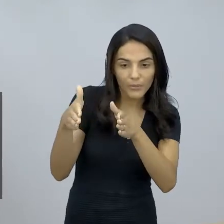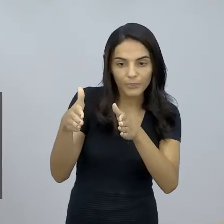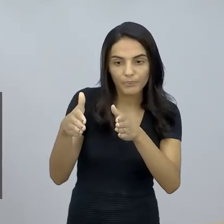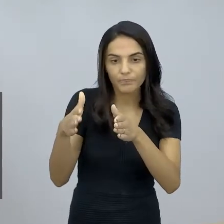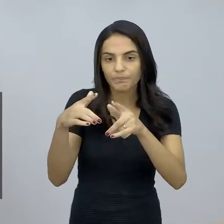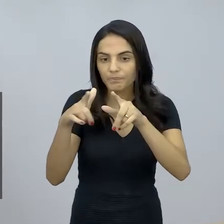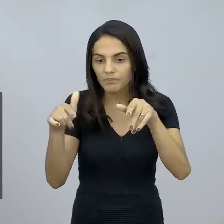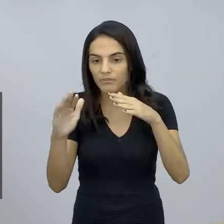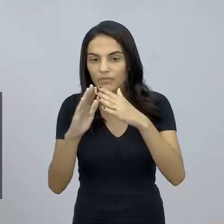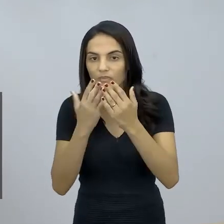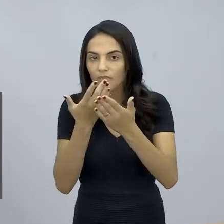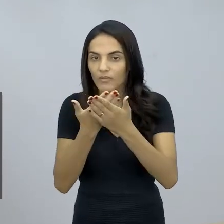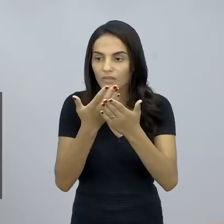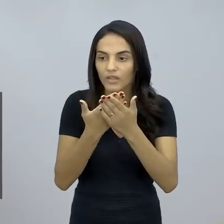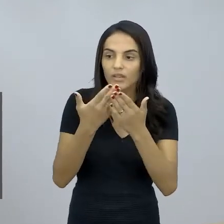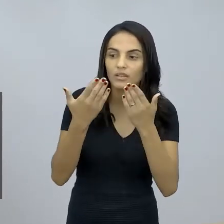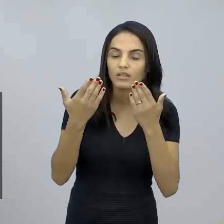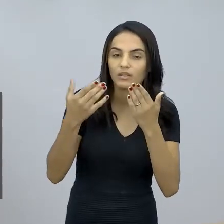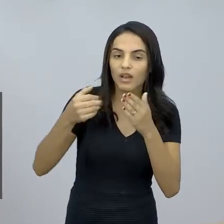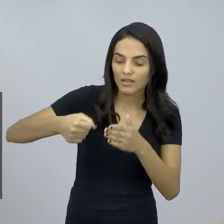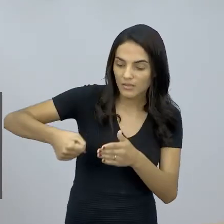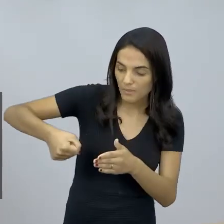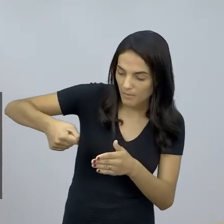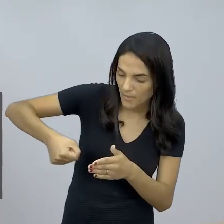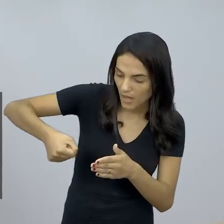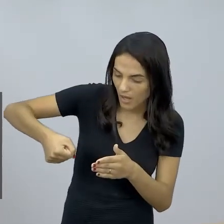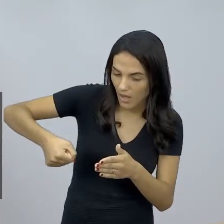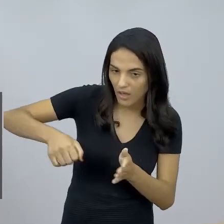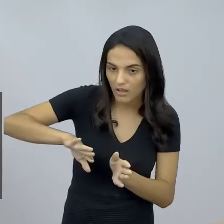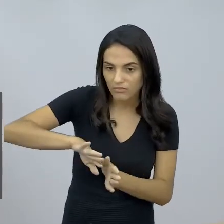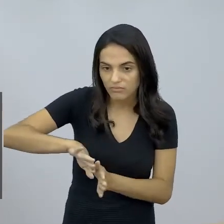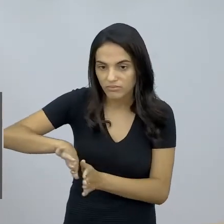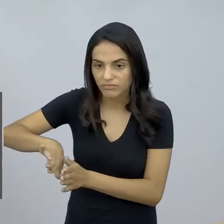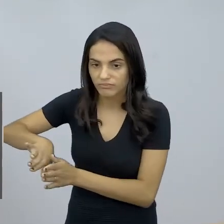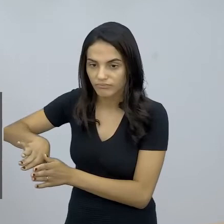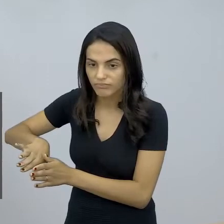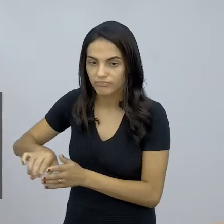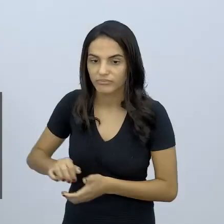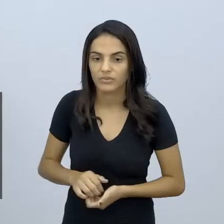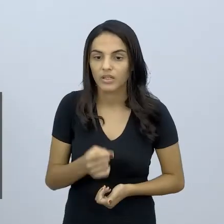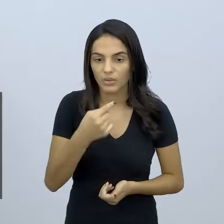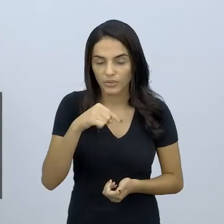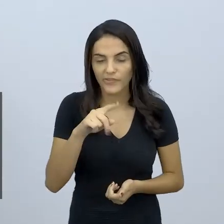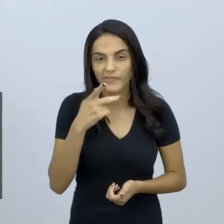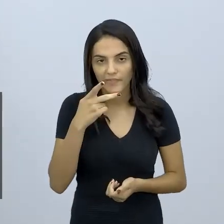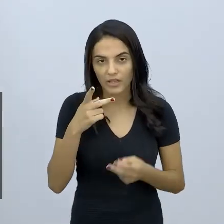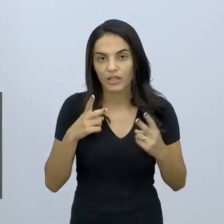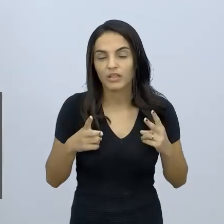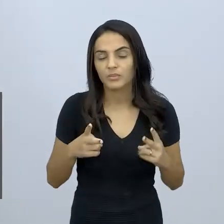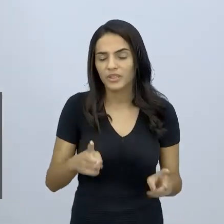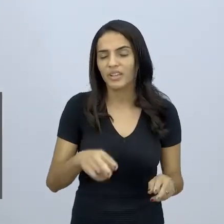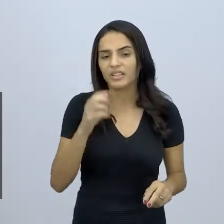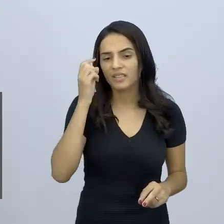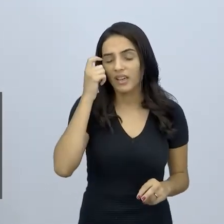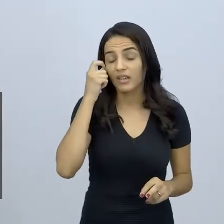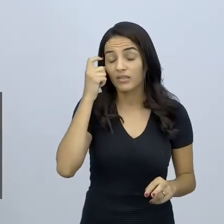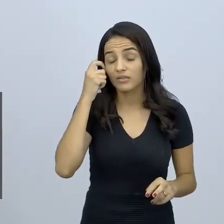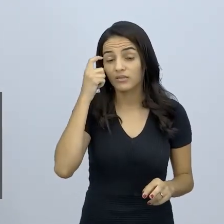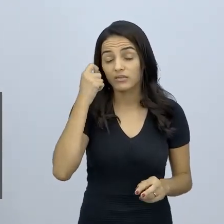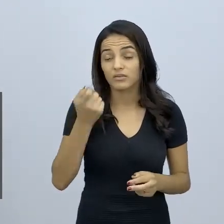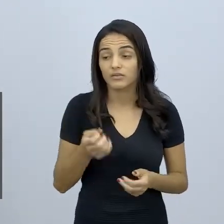Na sala de aula, tirar as malas do chão, se ele for passar. Isso a gente sempre fala, né? Até